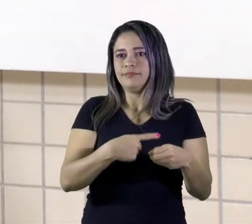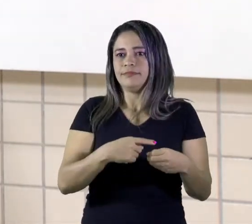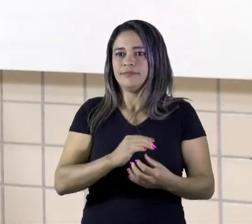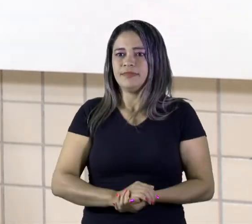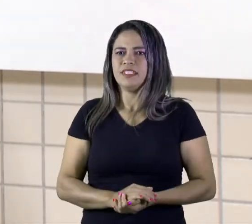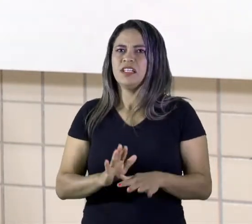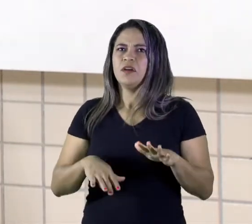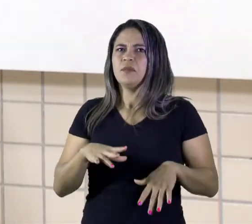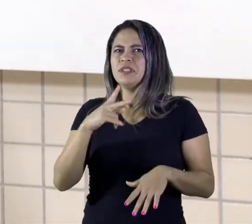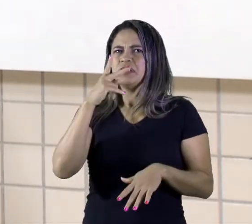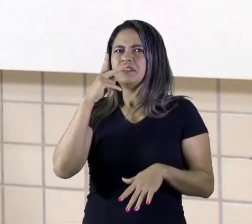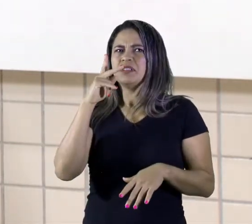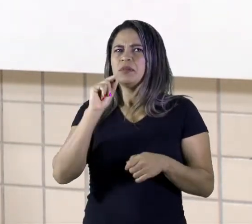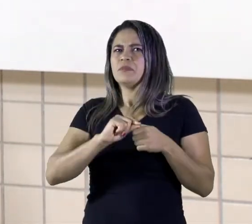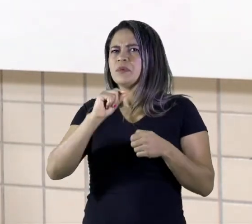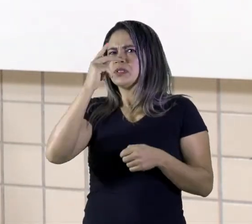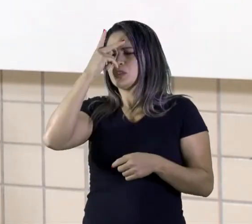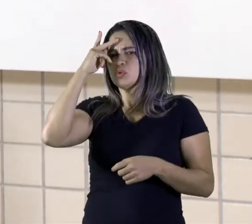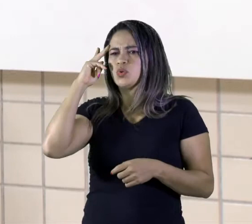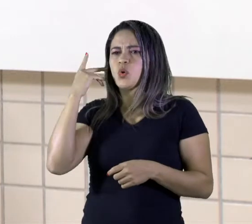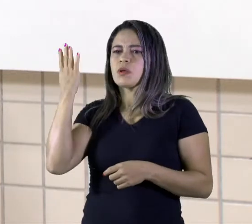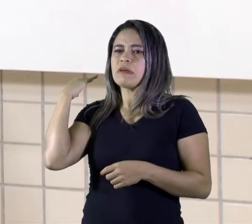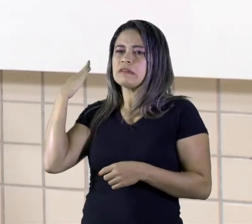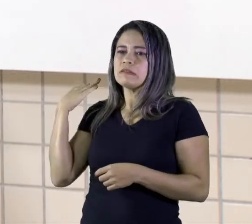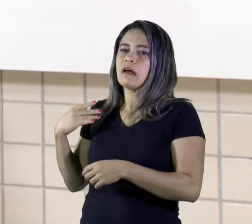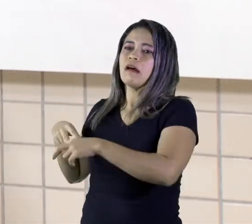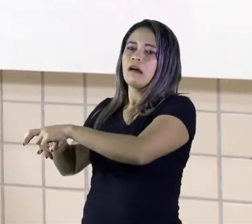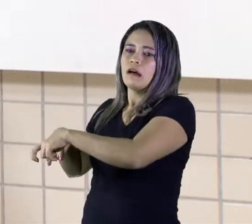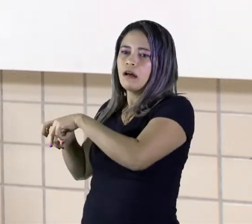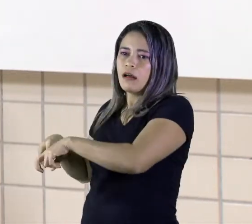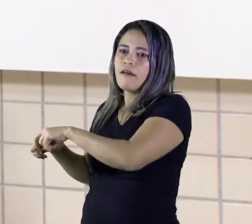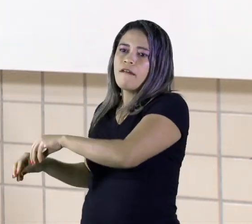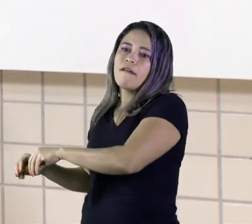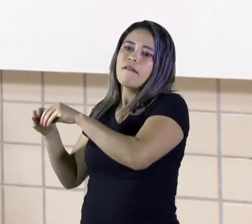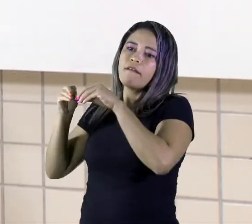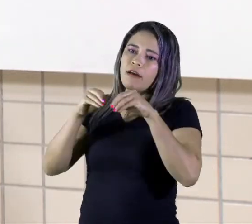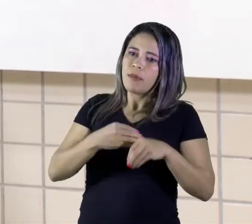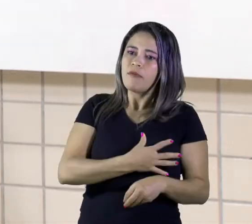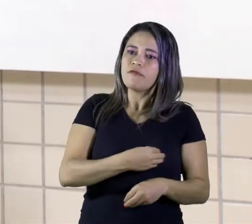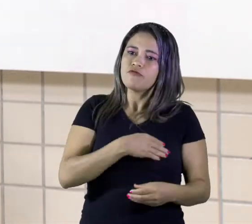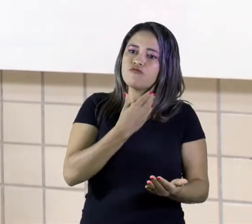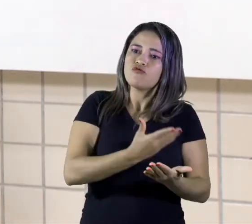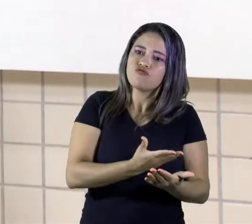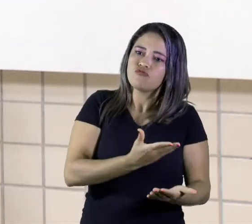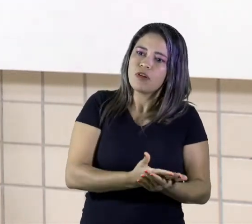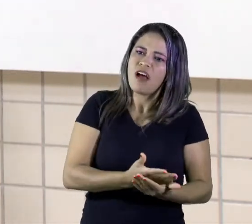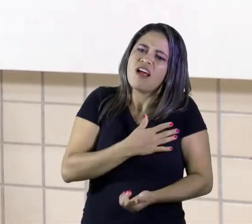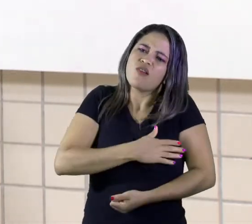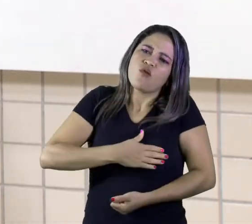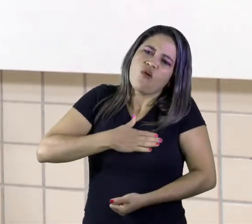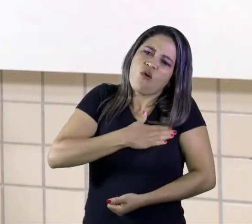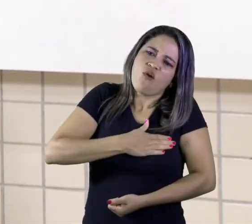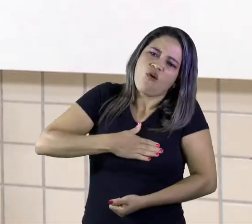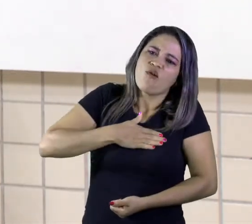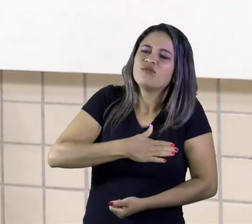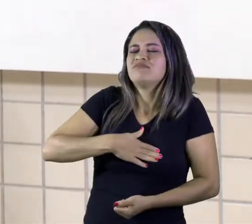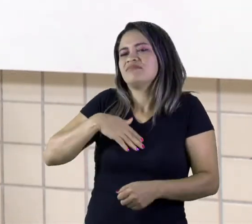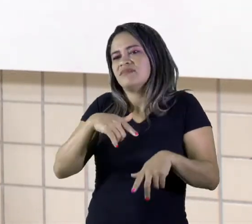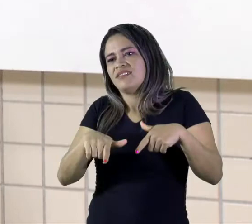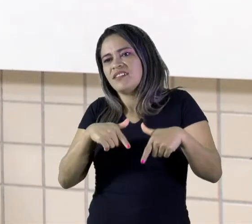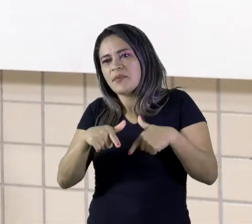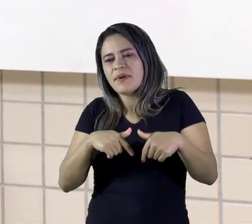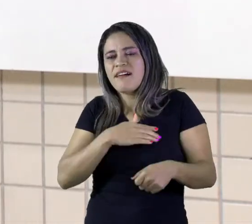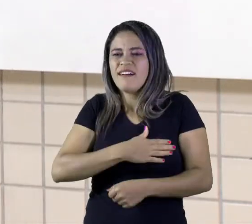aquele pessoal que morava no campo, veio trazer os filhos para estudar, então ele gosta disso, ele trabalha com